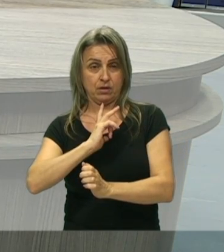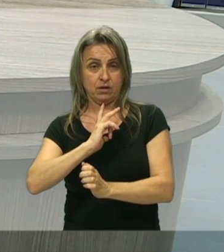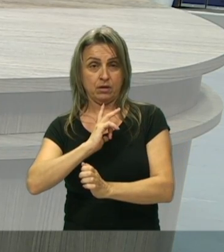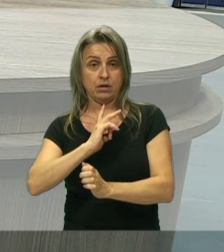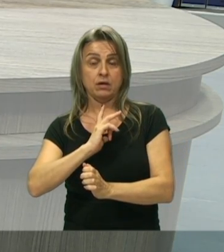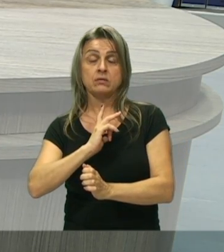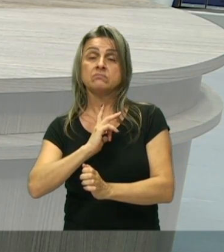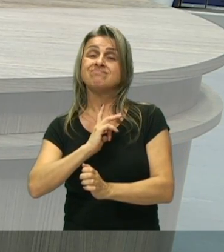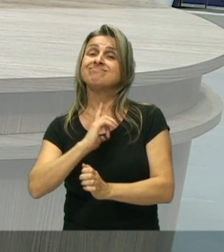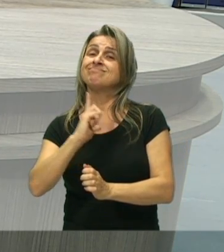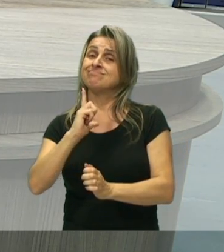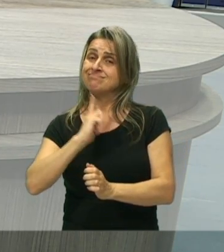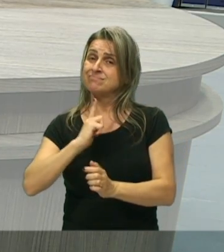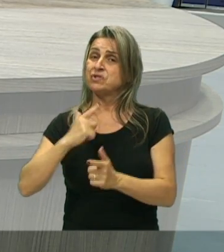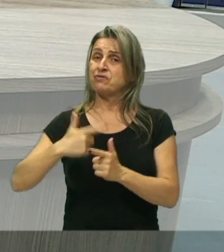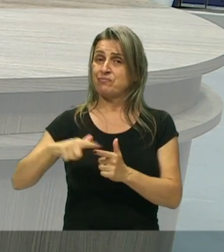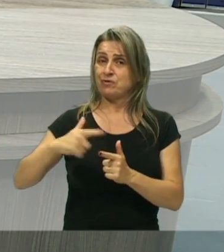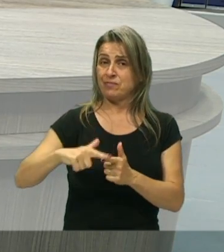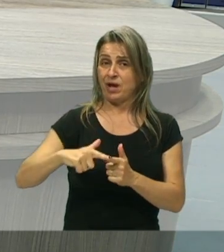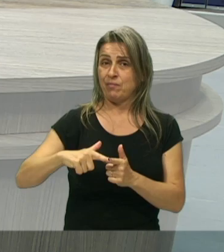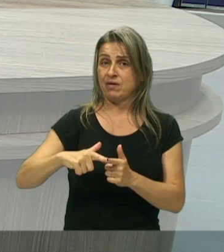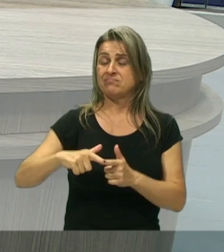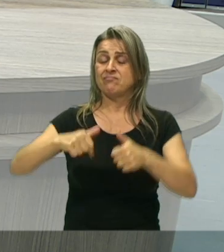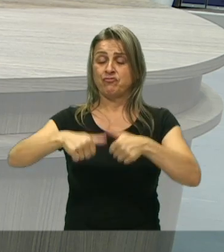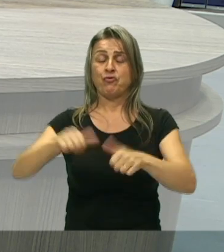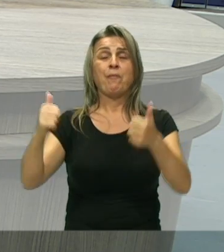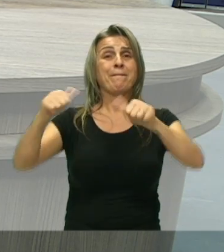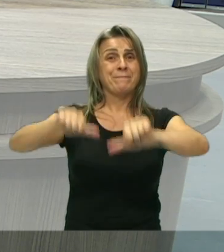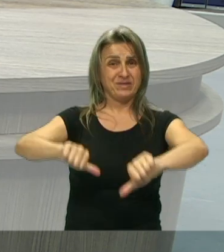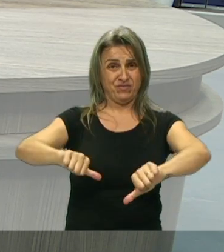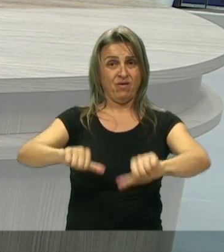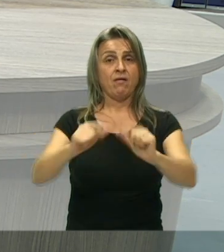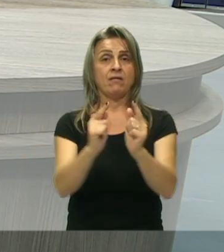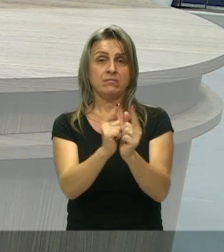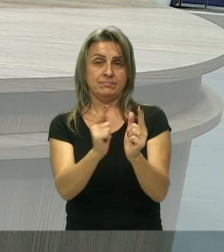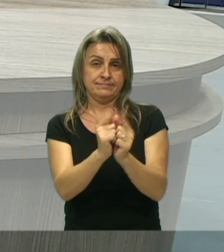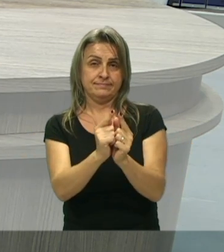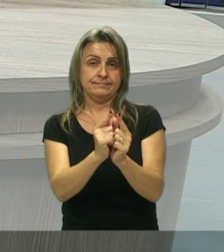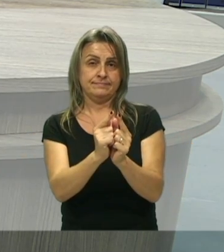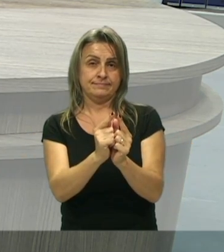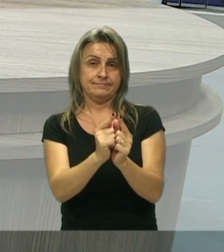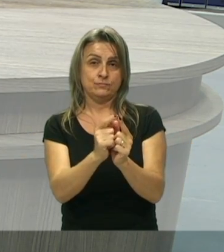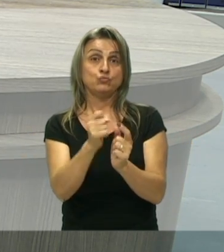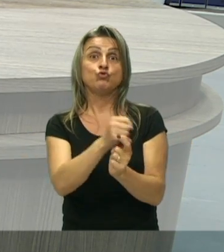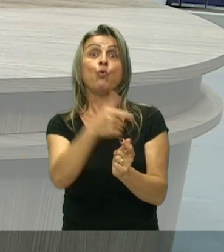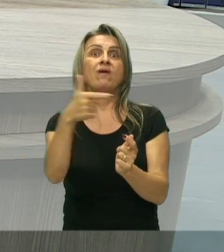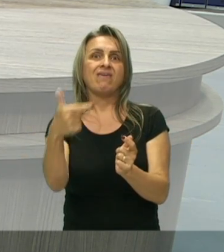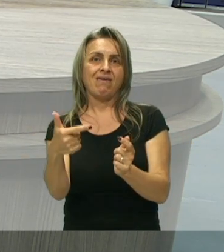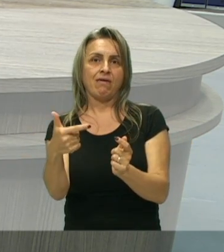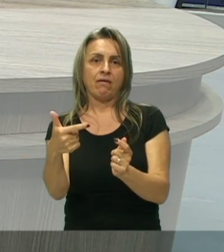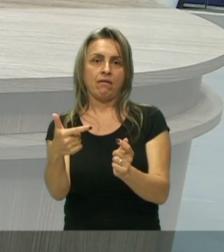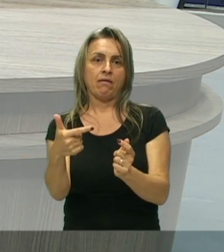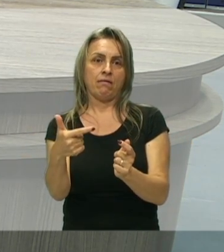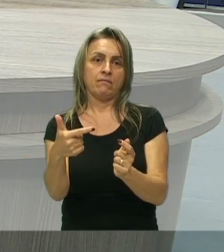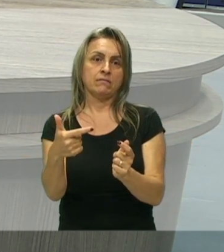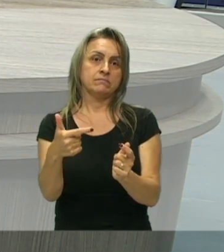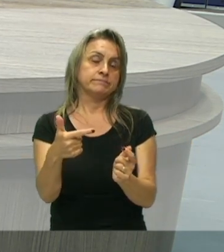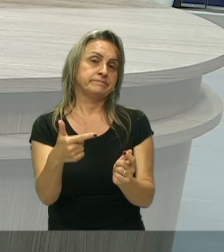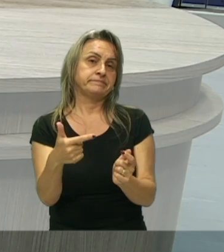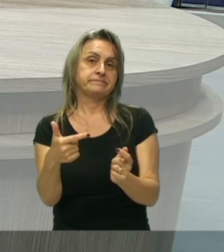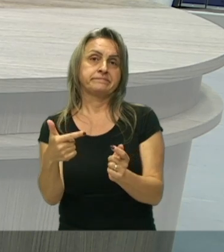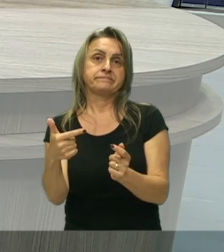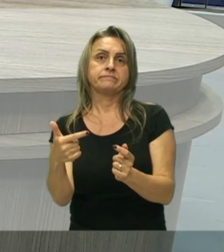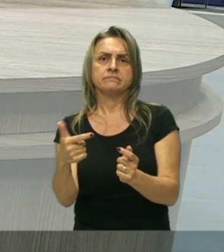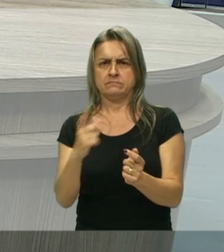os mesmos problemas ou ficou até pior o atendimento quando foi privatizado. Há